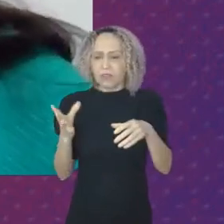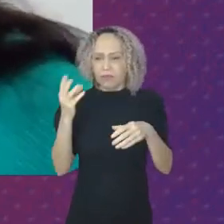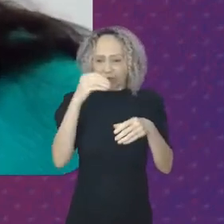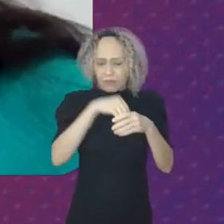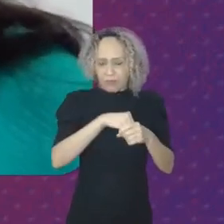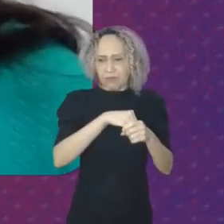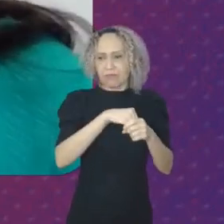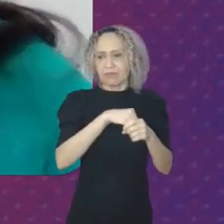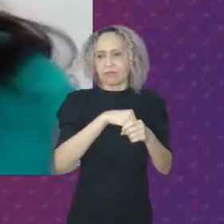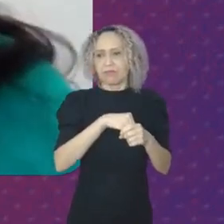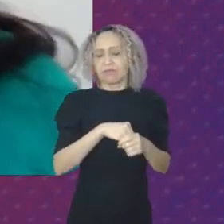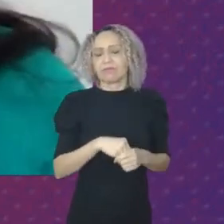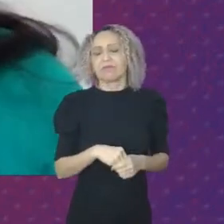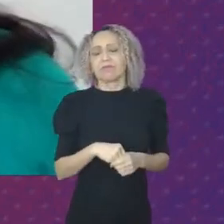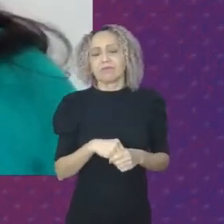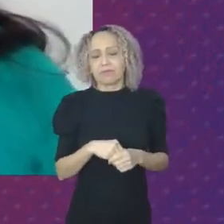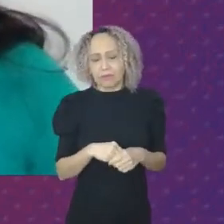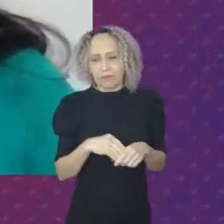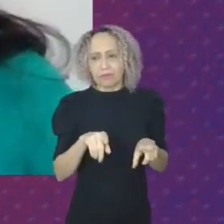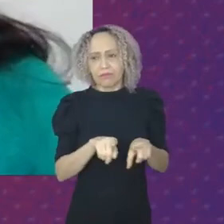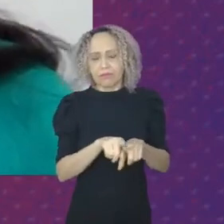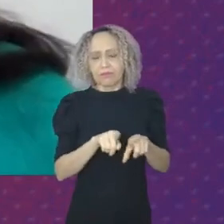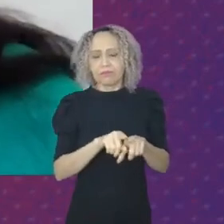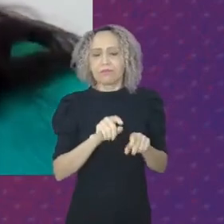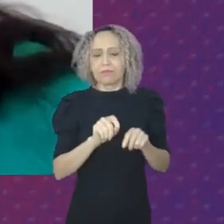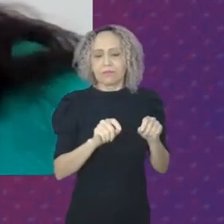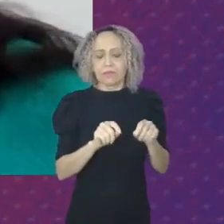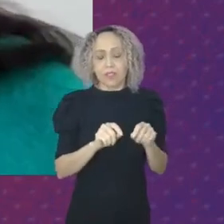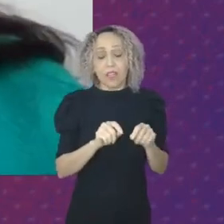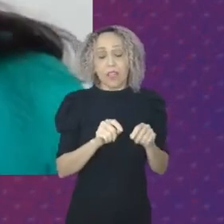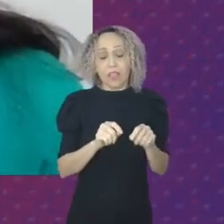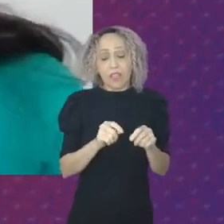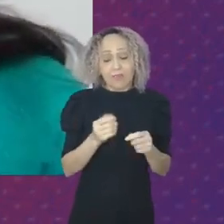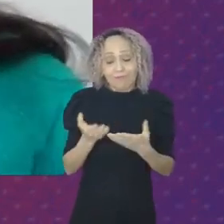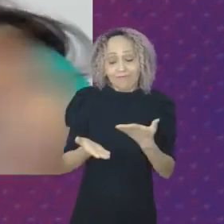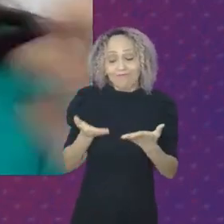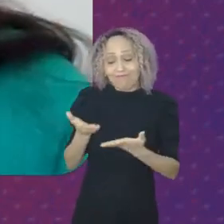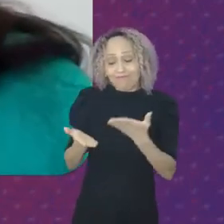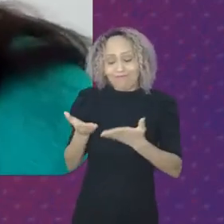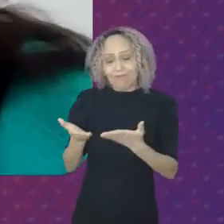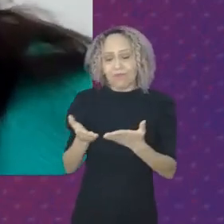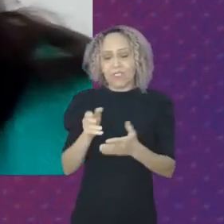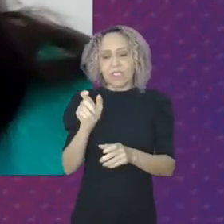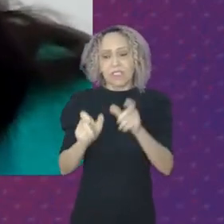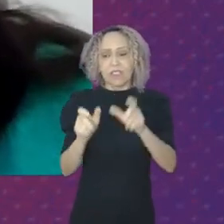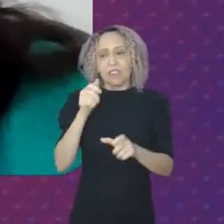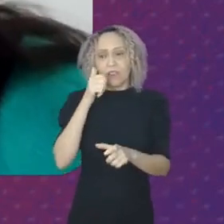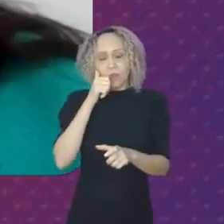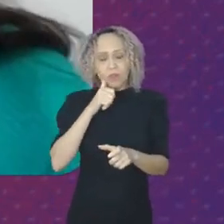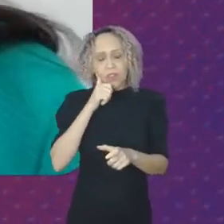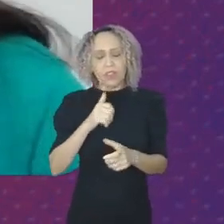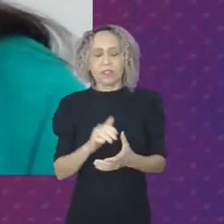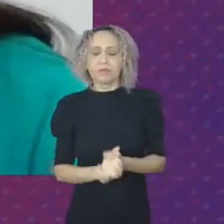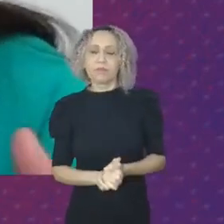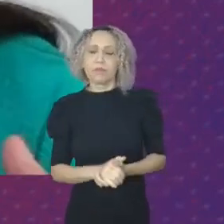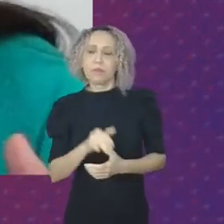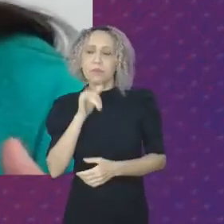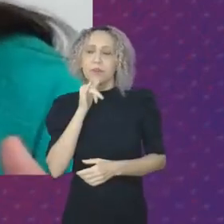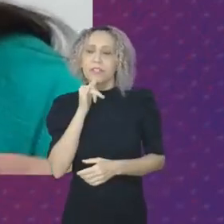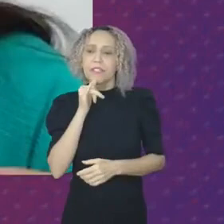de vulnerabilidade que também entram para a questão do atendimento à mulher. Então, nós vamos ter capacitações voltadas, por